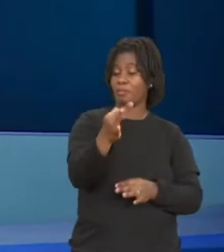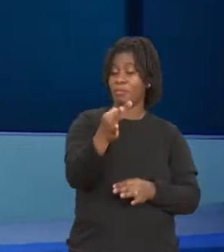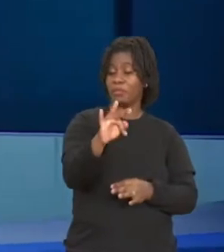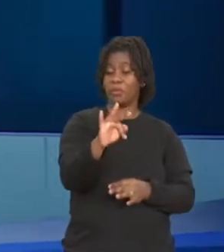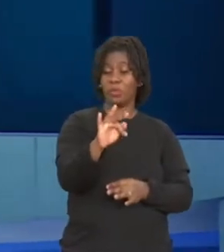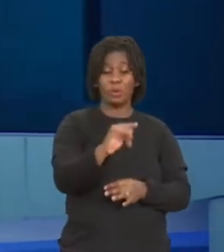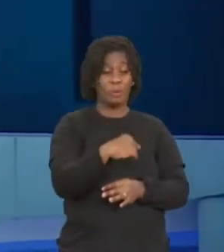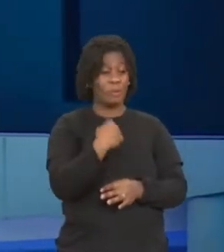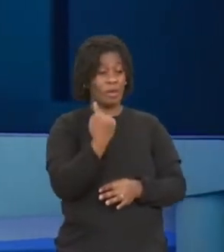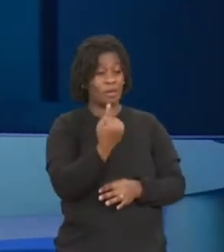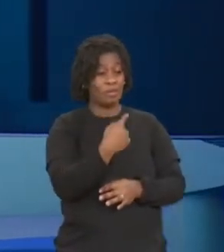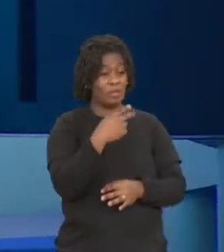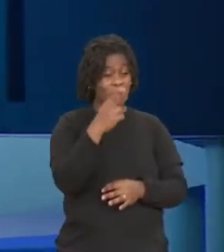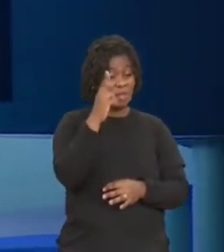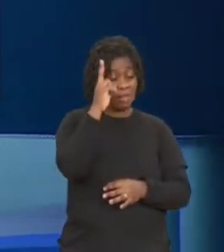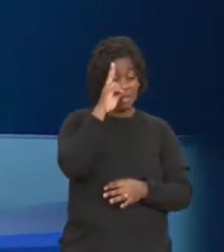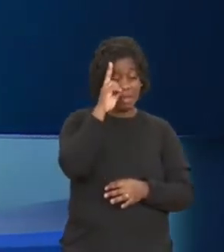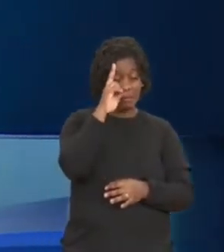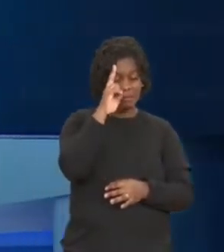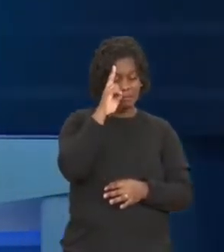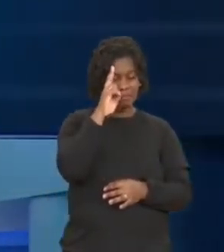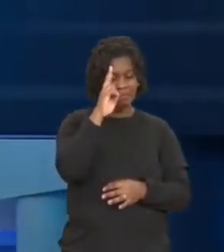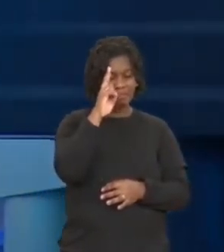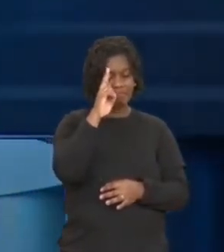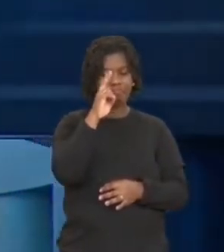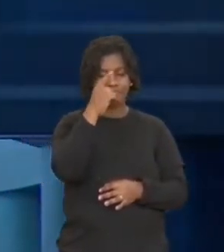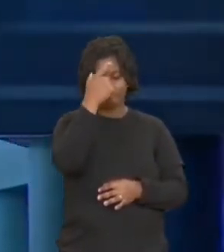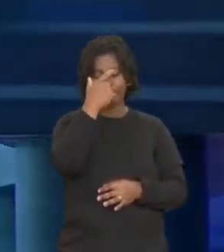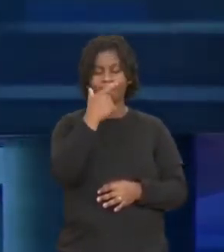para nós lembrarmos da nossa humanidade,